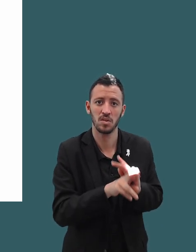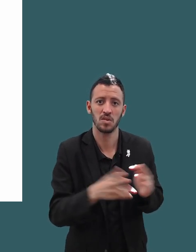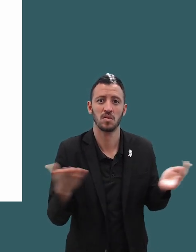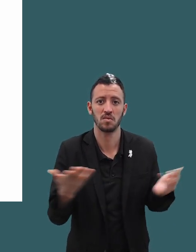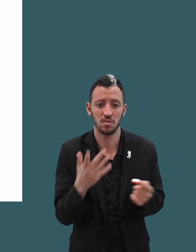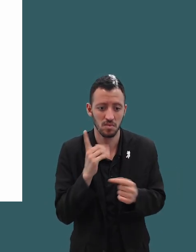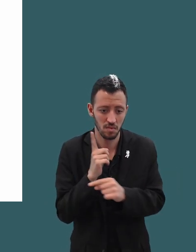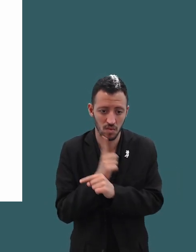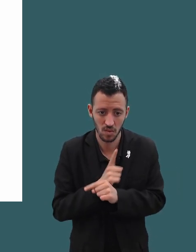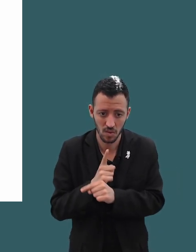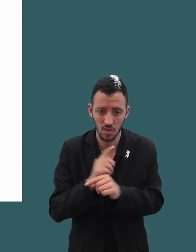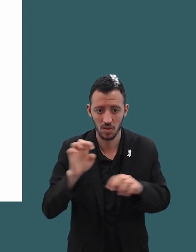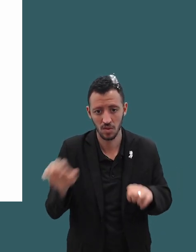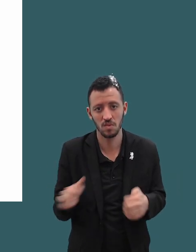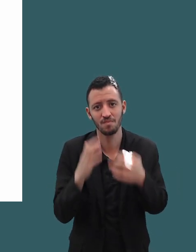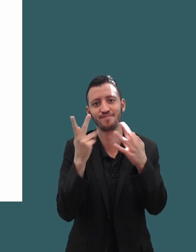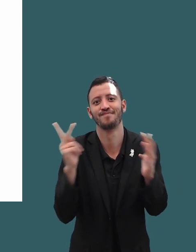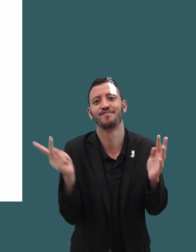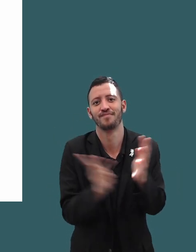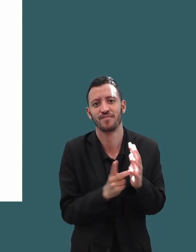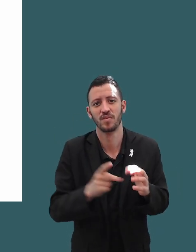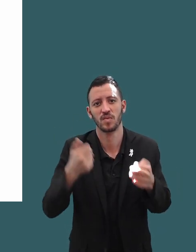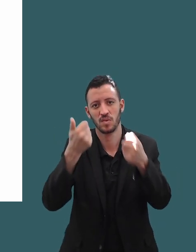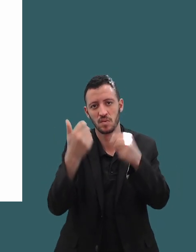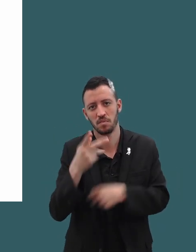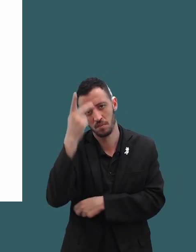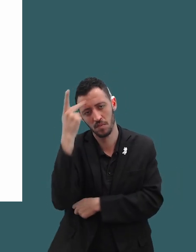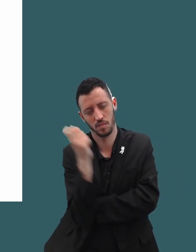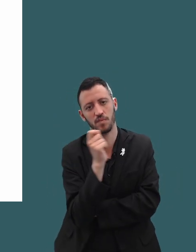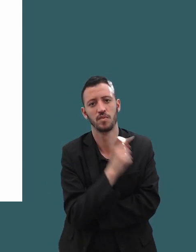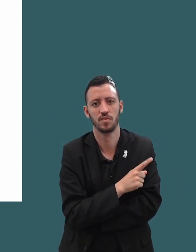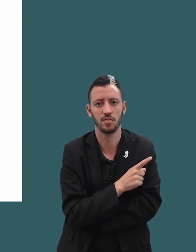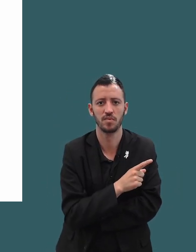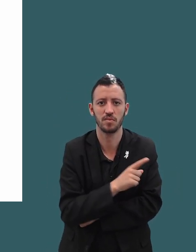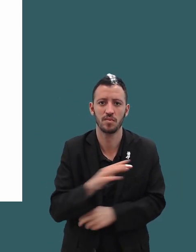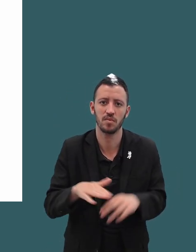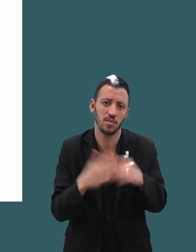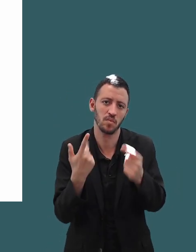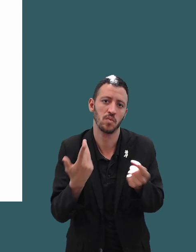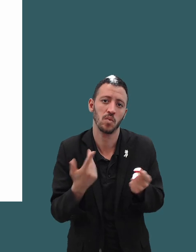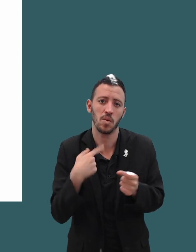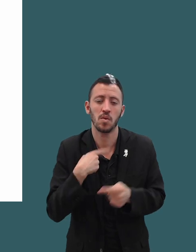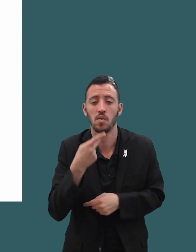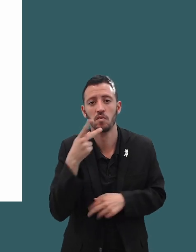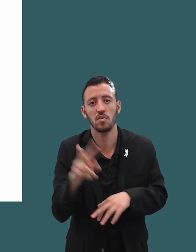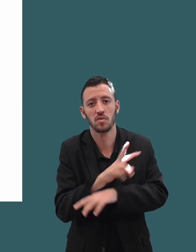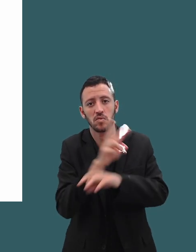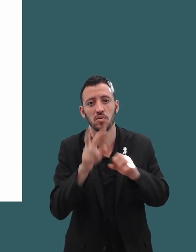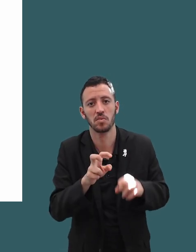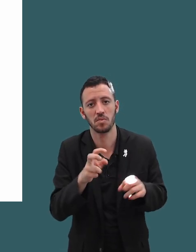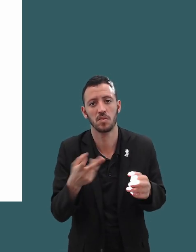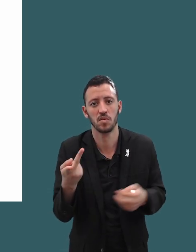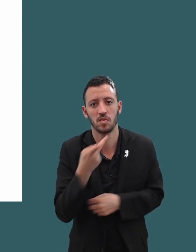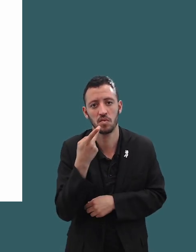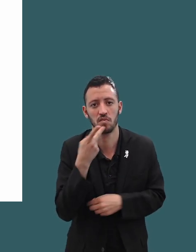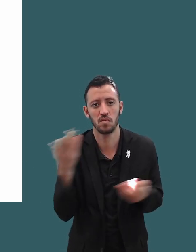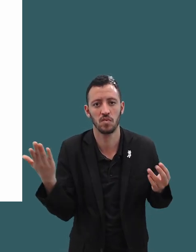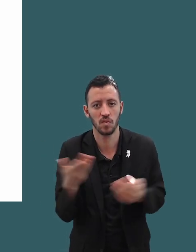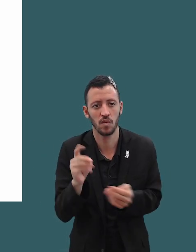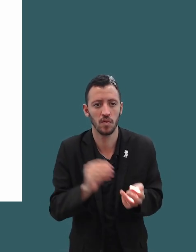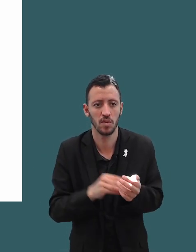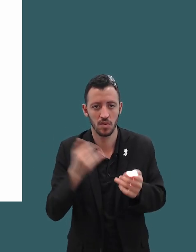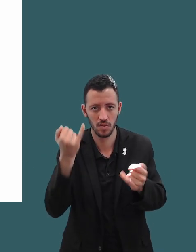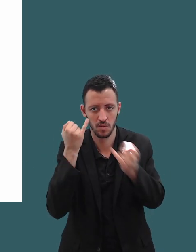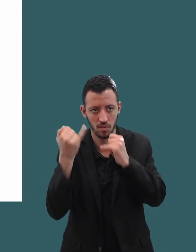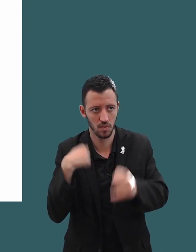e enquadrar eventos reais com narrativas falsas. Então, por que eu estou falando disso? Porque hoje, quando a gente fala em